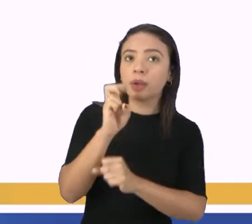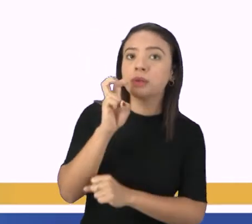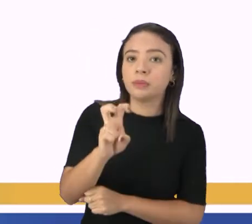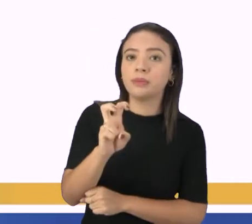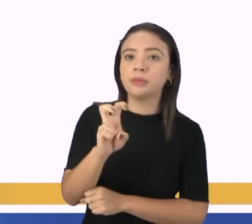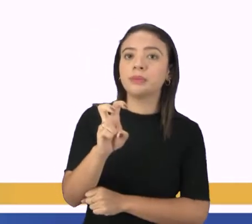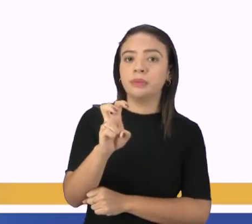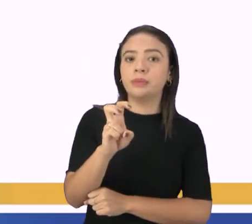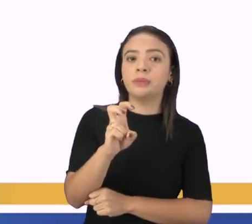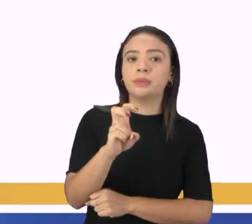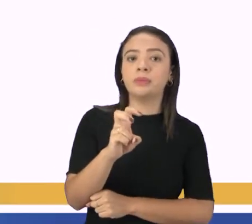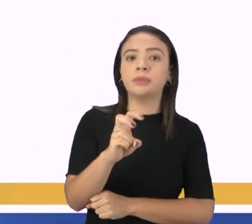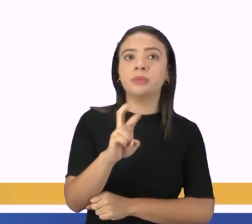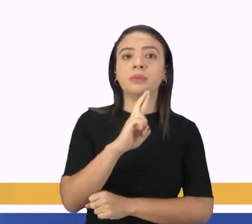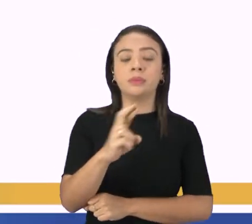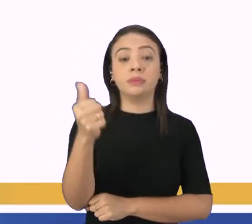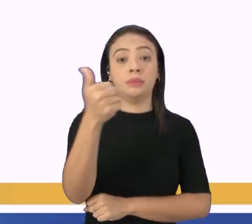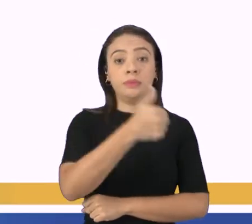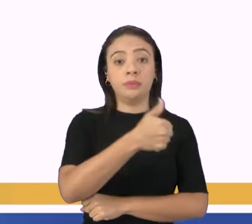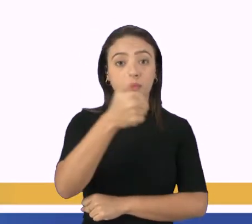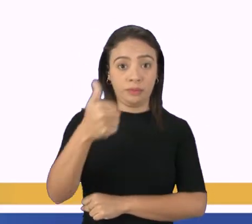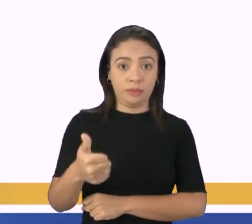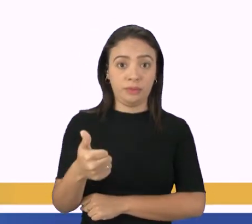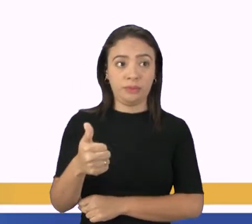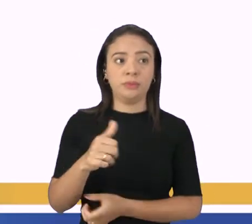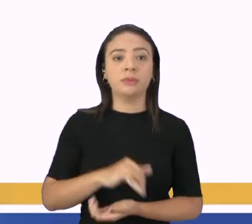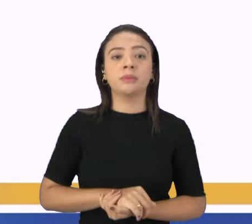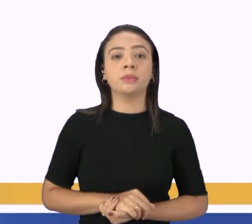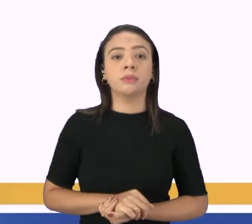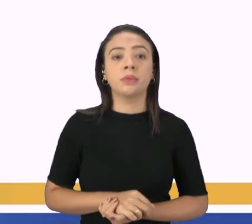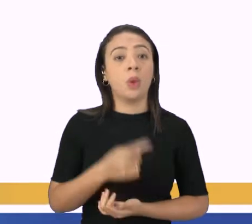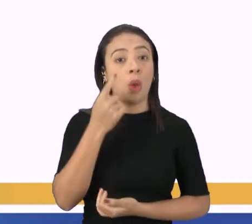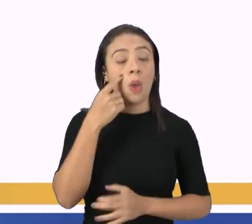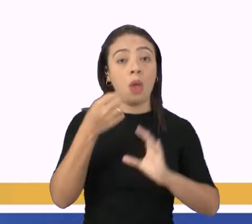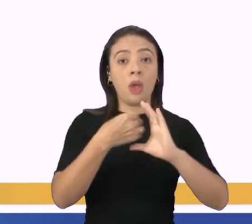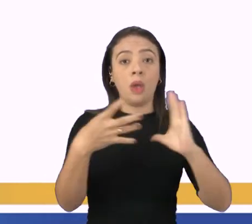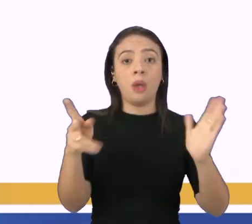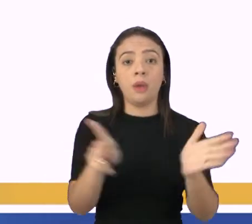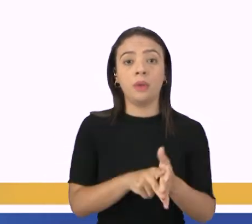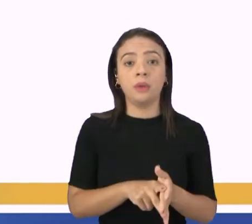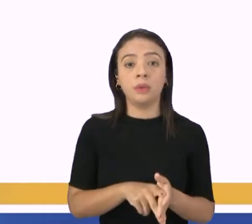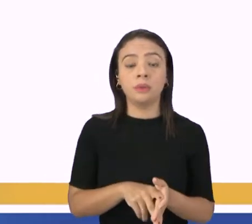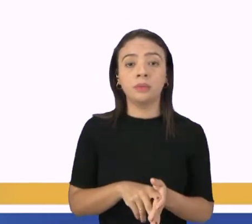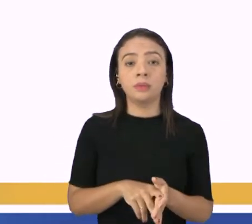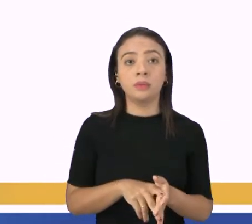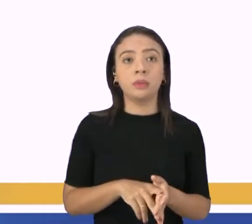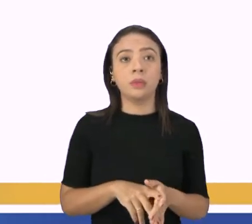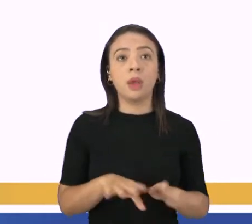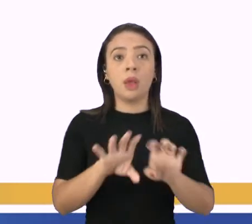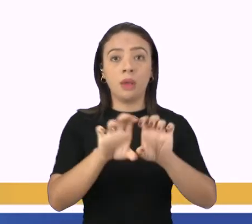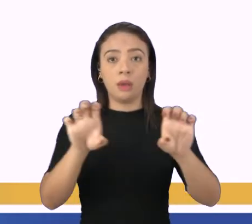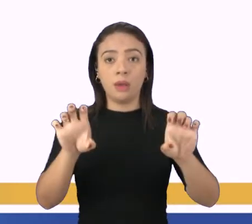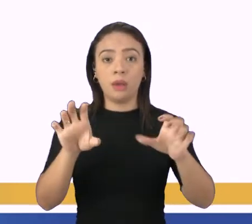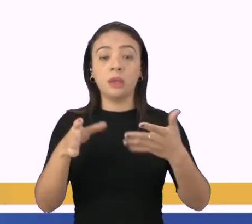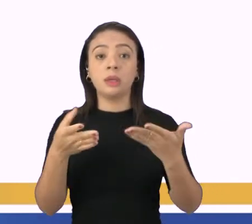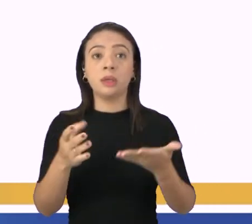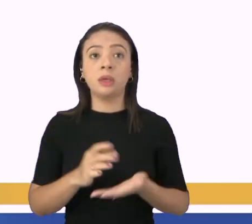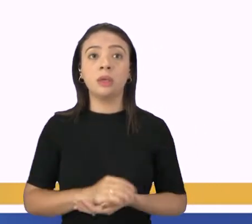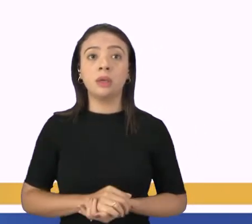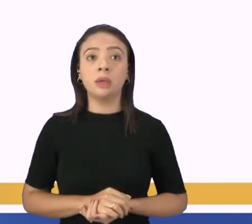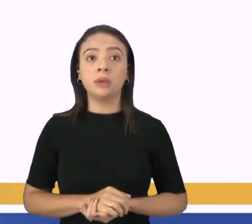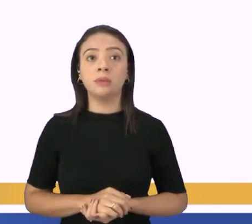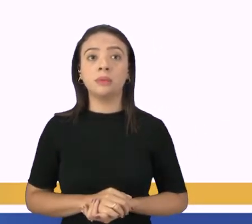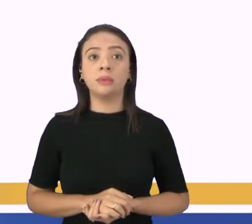X mais 5 igual a 11. Então aí, vamos ver as características dessa equação. Essa equação é uma